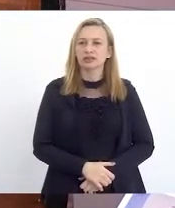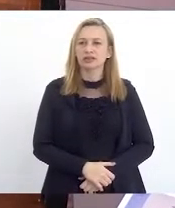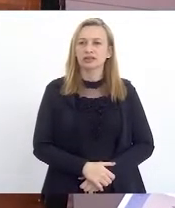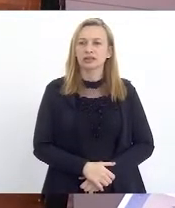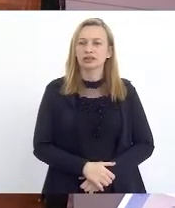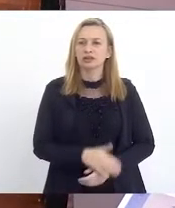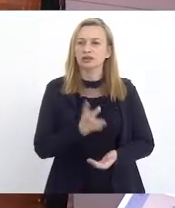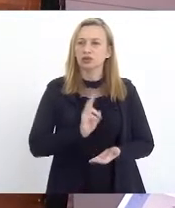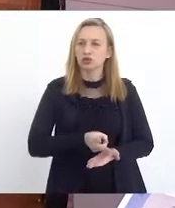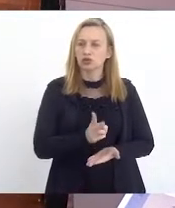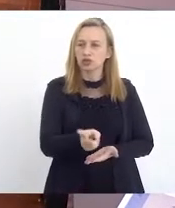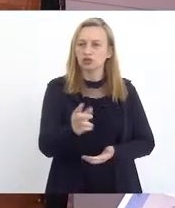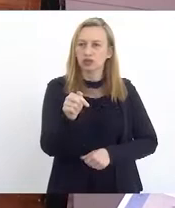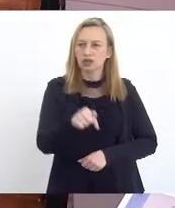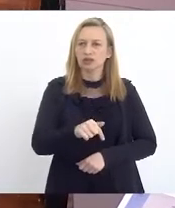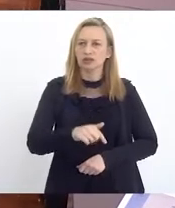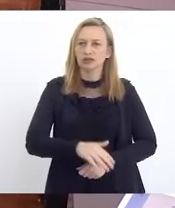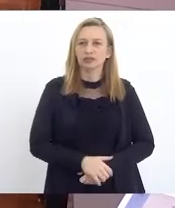vou dar continuidade aqui.